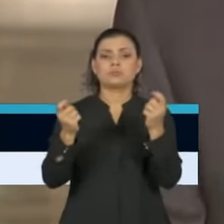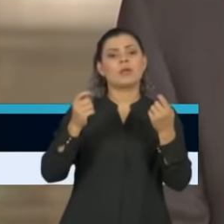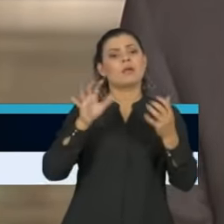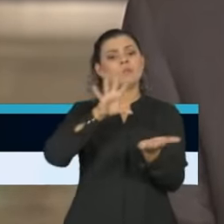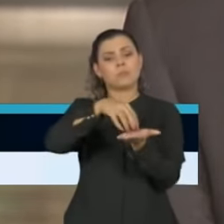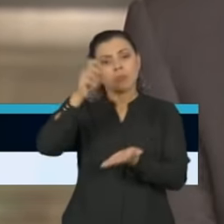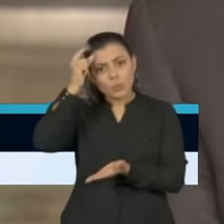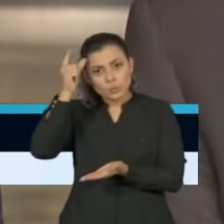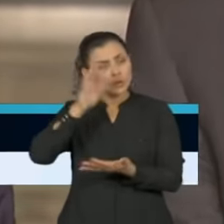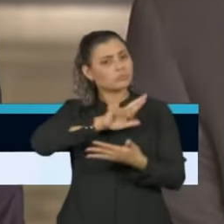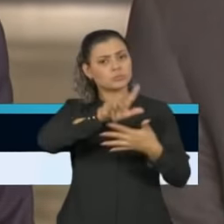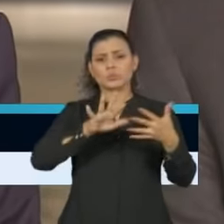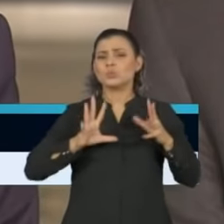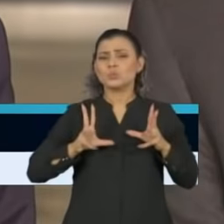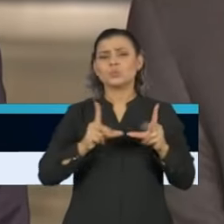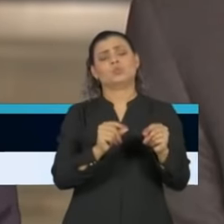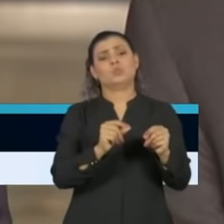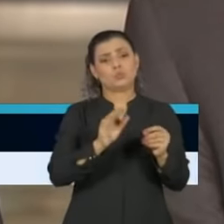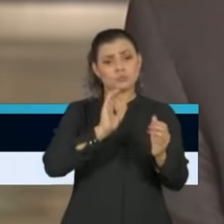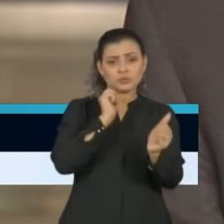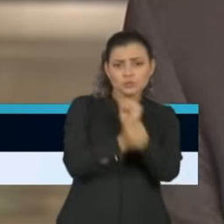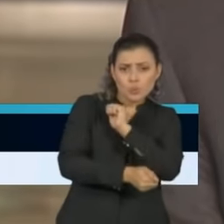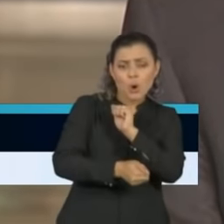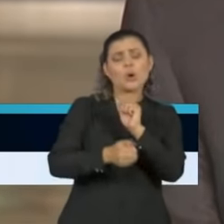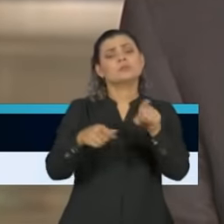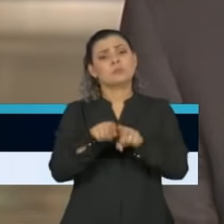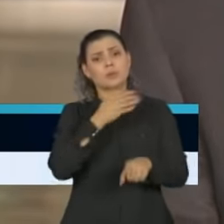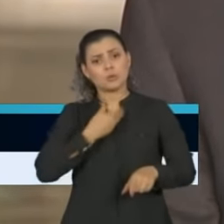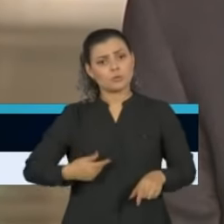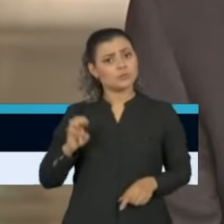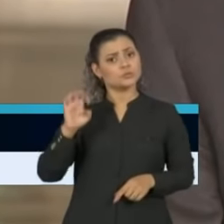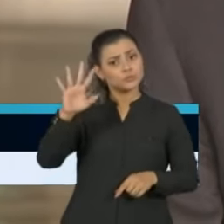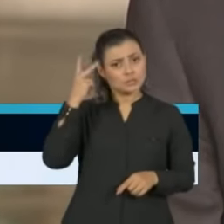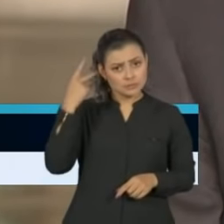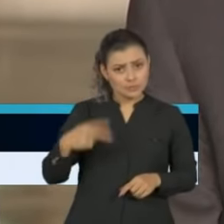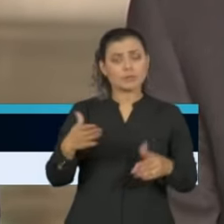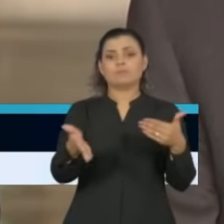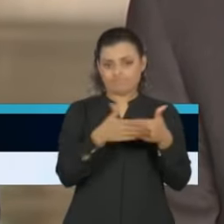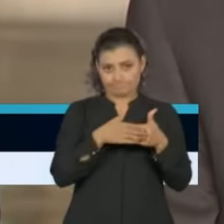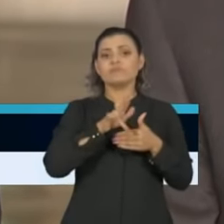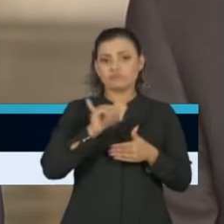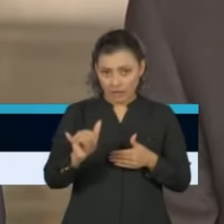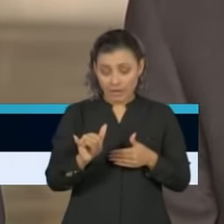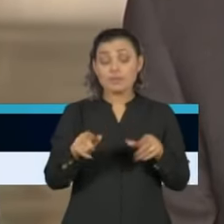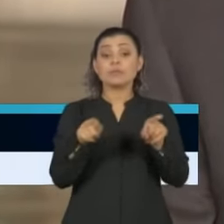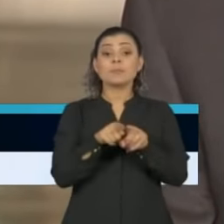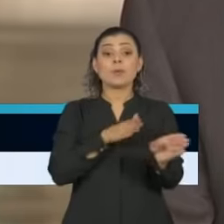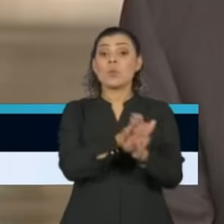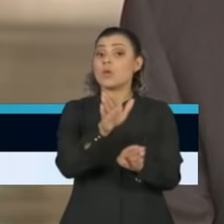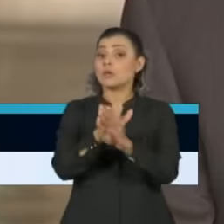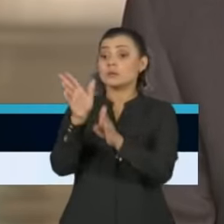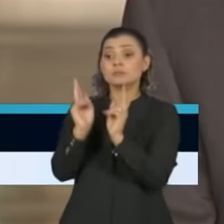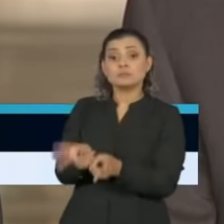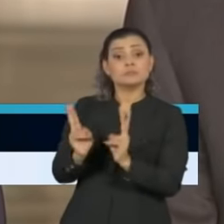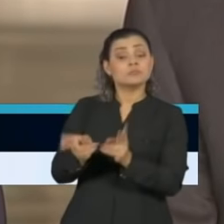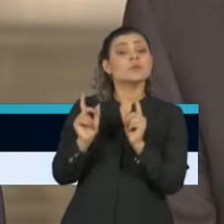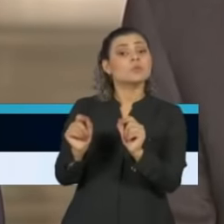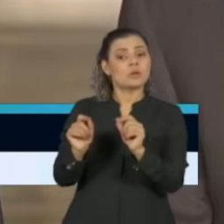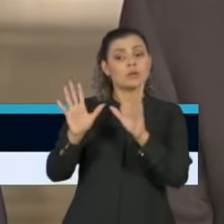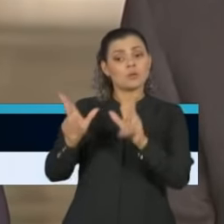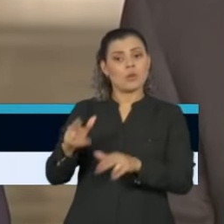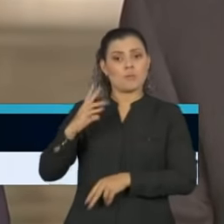centros culturais, centros poliesportivos do Governo do Estado de São Paulo. E a mesma recomendação que fazemos para o